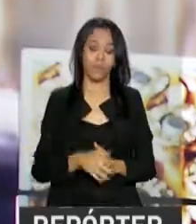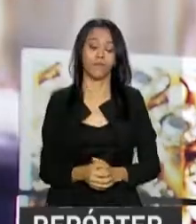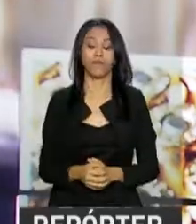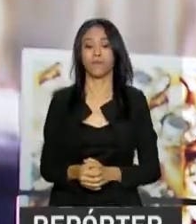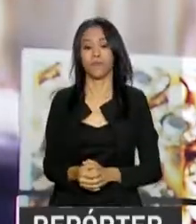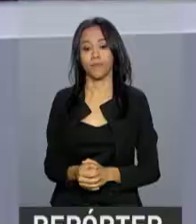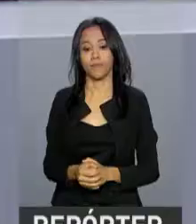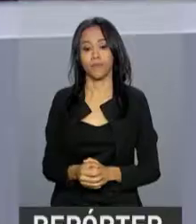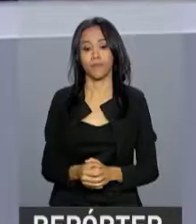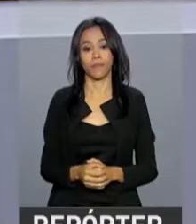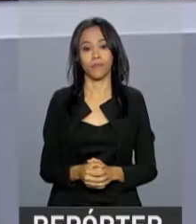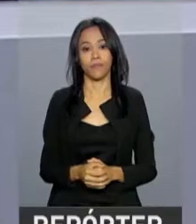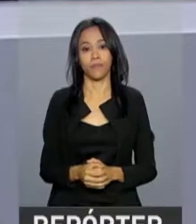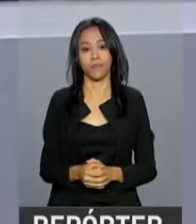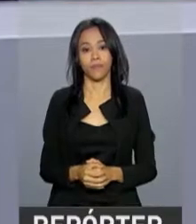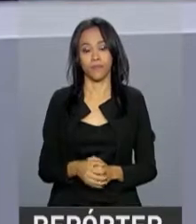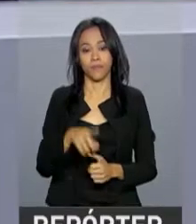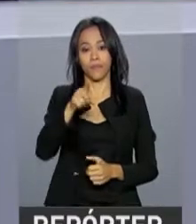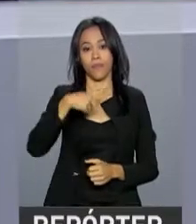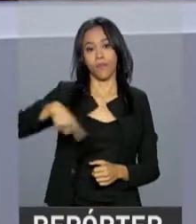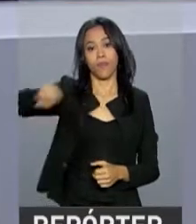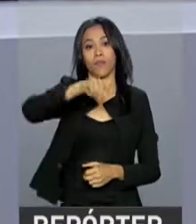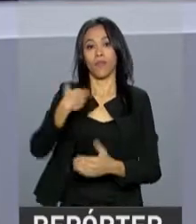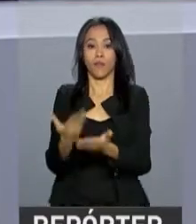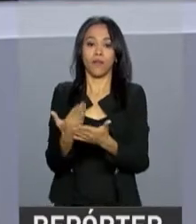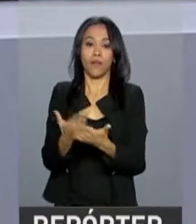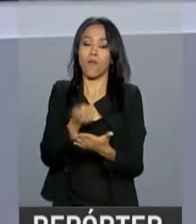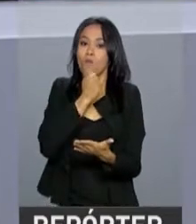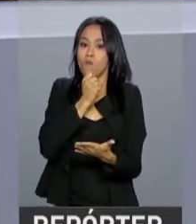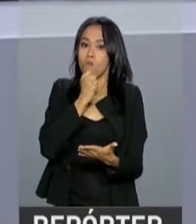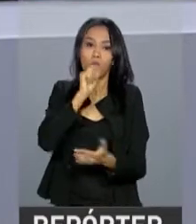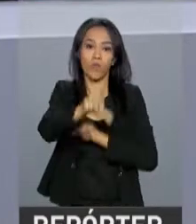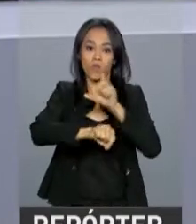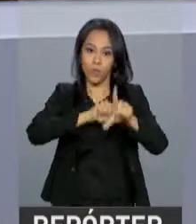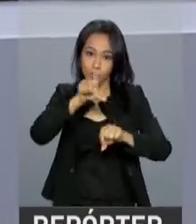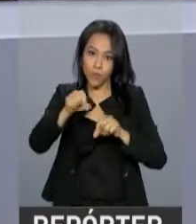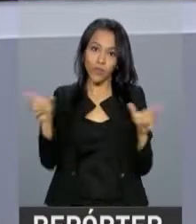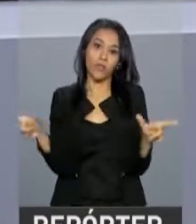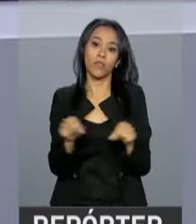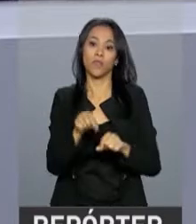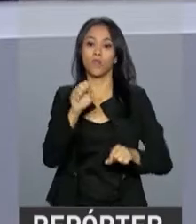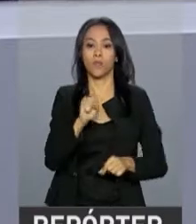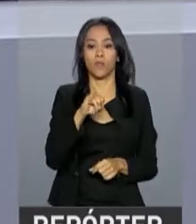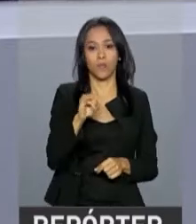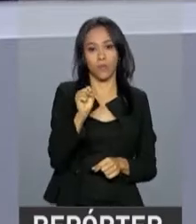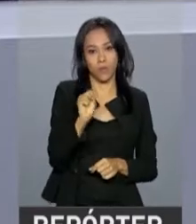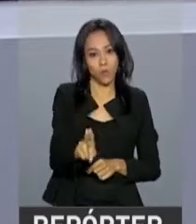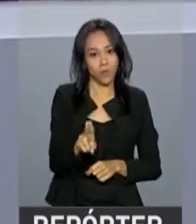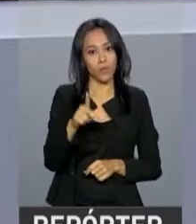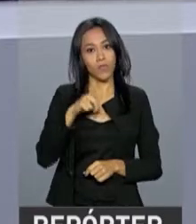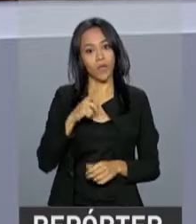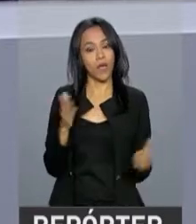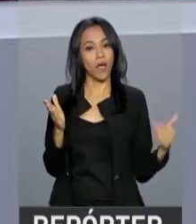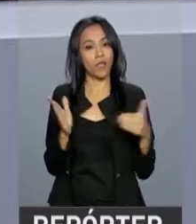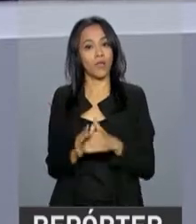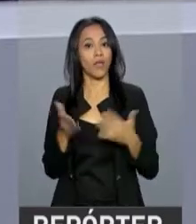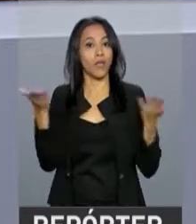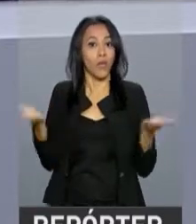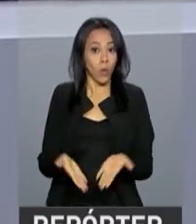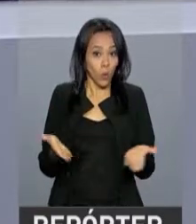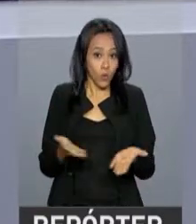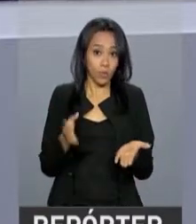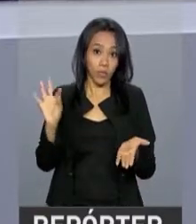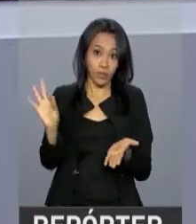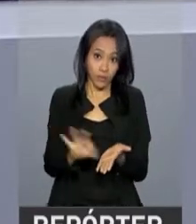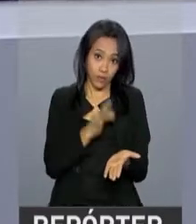lopes os estudantes que não foram selecionados na chamada regular do sisu têm até hoje para se inscrever na